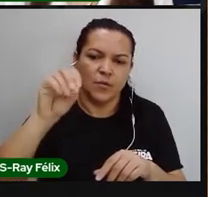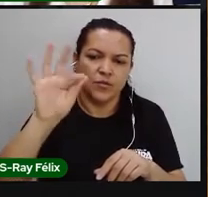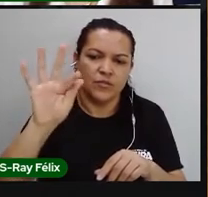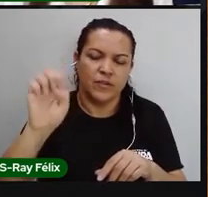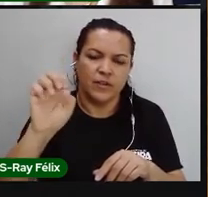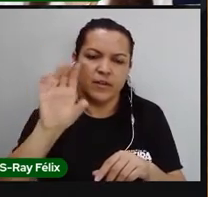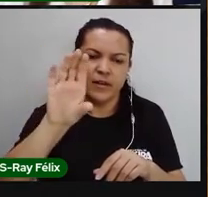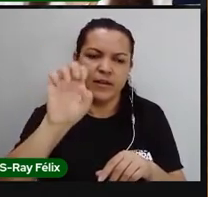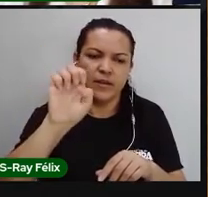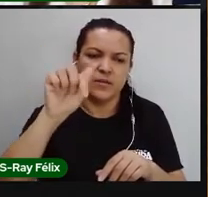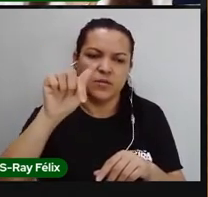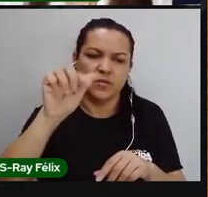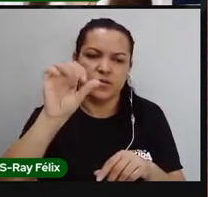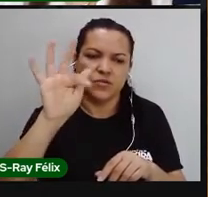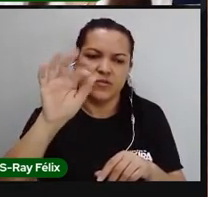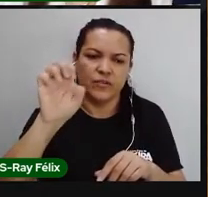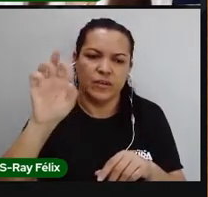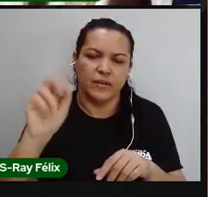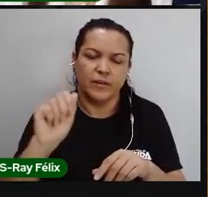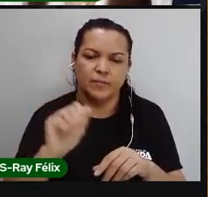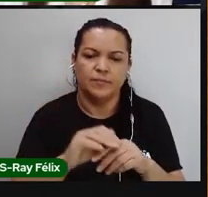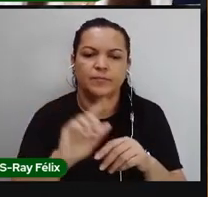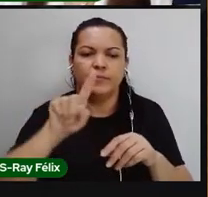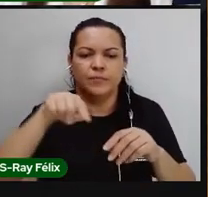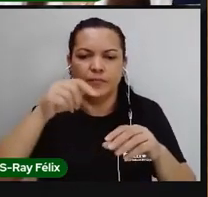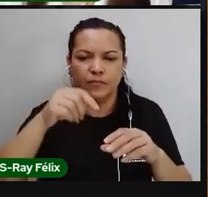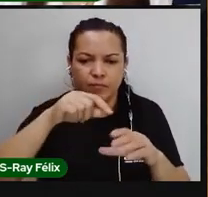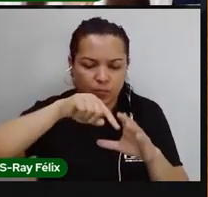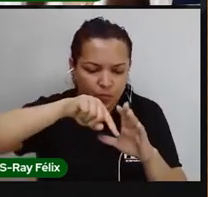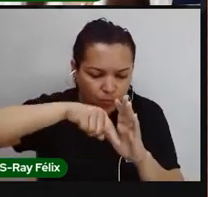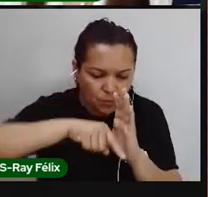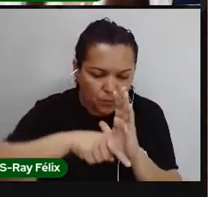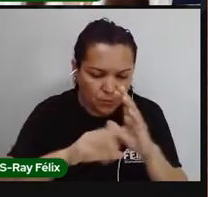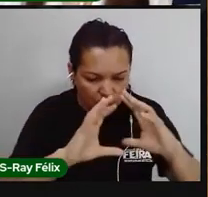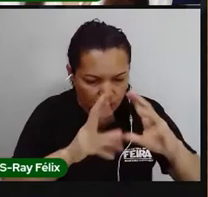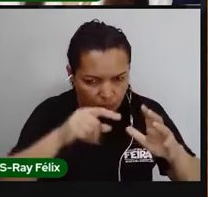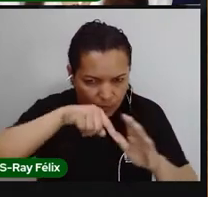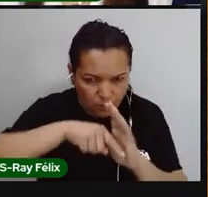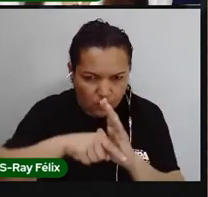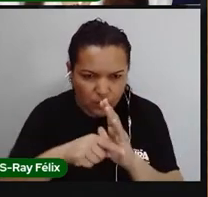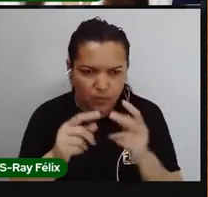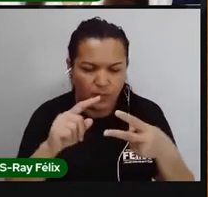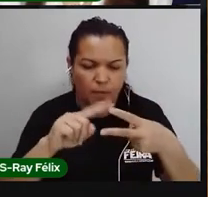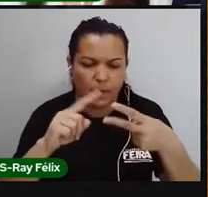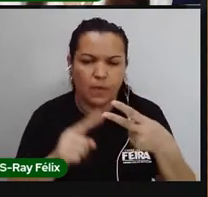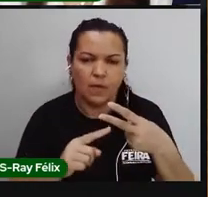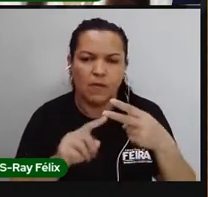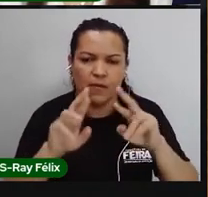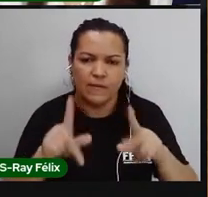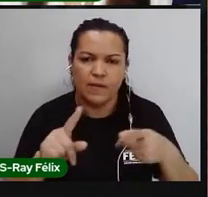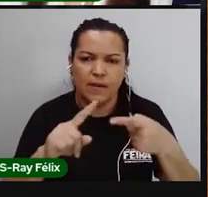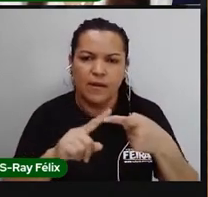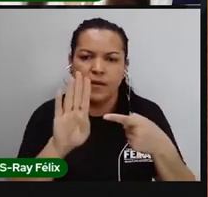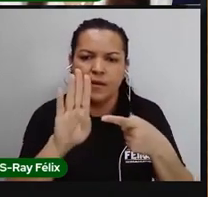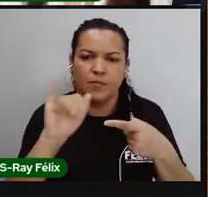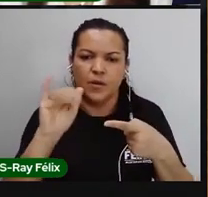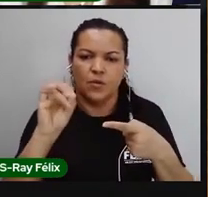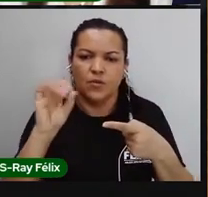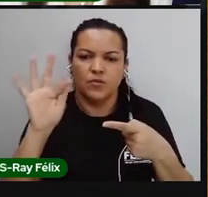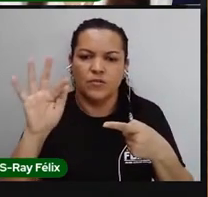Um pouco mais para baixo, na superfície da Terra, existem duas camadas diferentes, a biosfera e a hidrosfera.